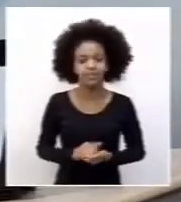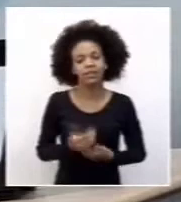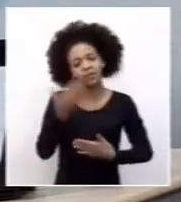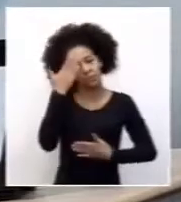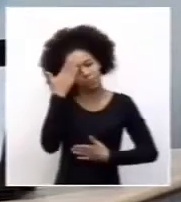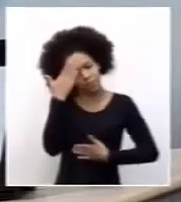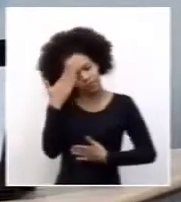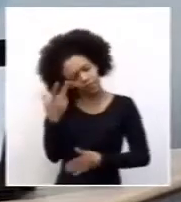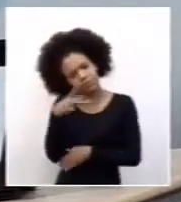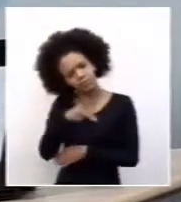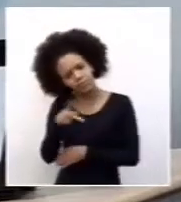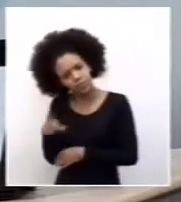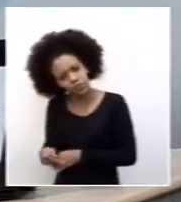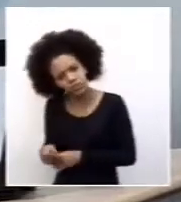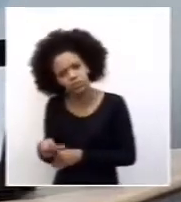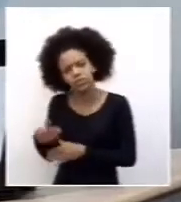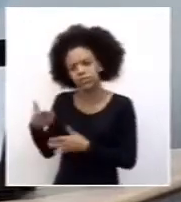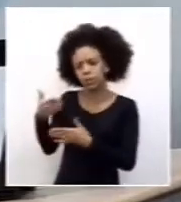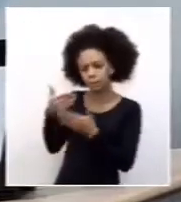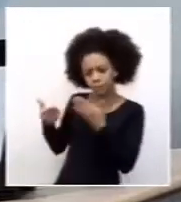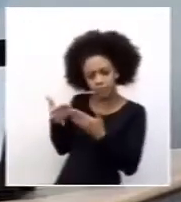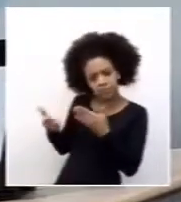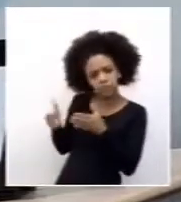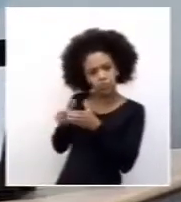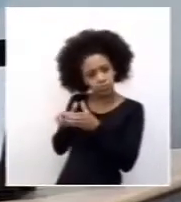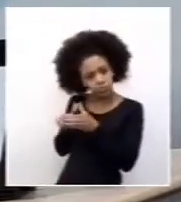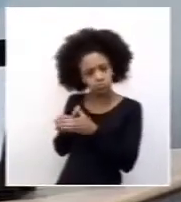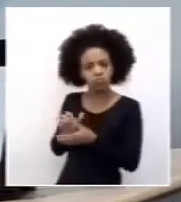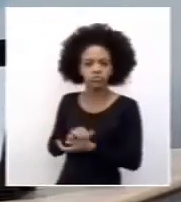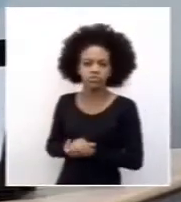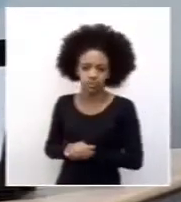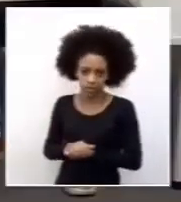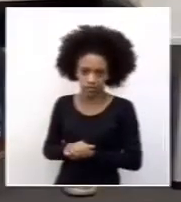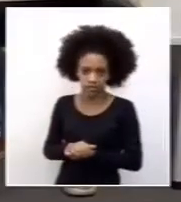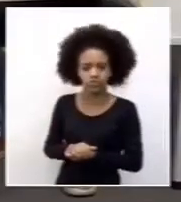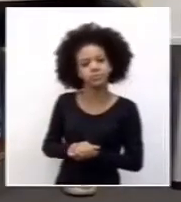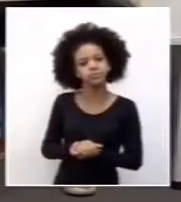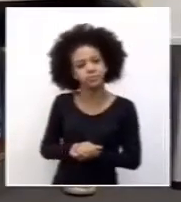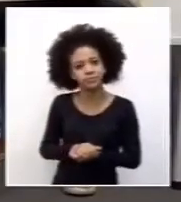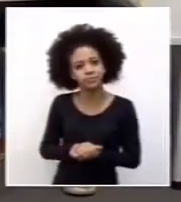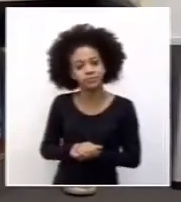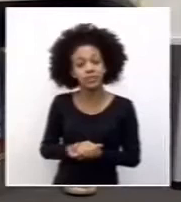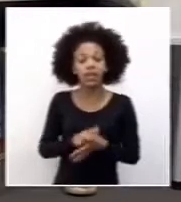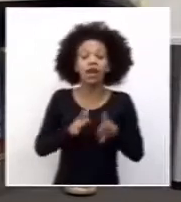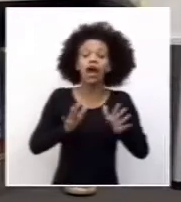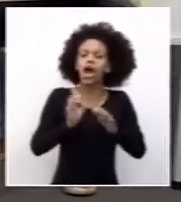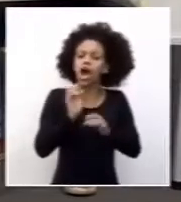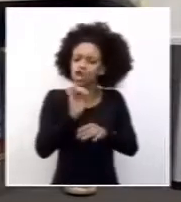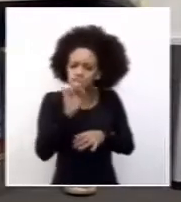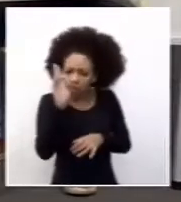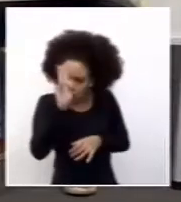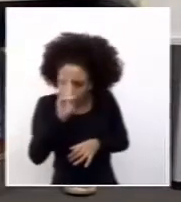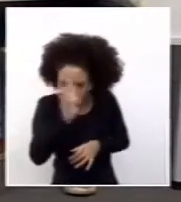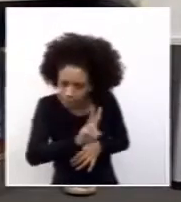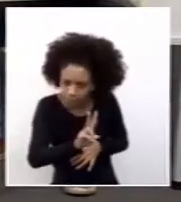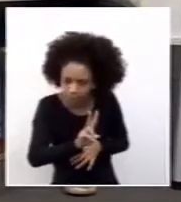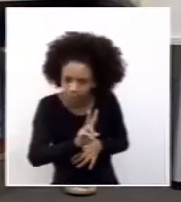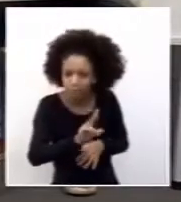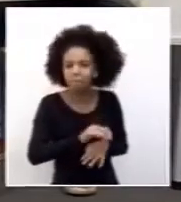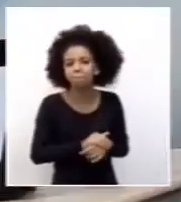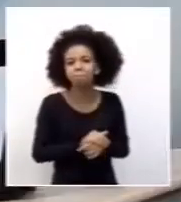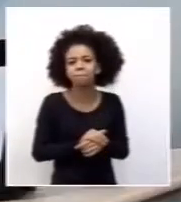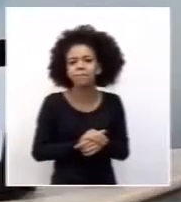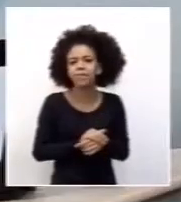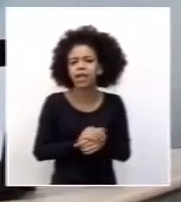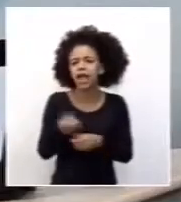Obrigado, professores e professoras, pelas colaborações no chat, né, Bruno? Isso. Só lembrar um pouquinho em relação às